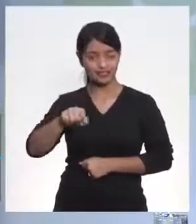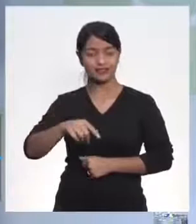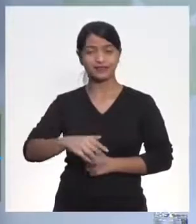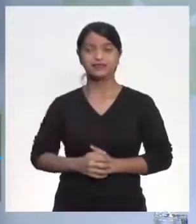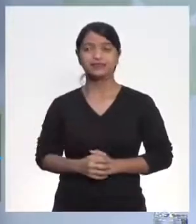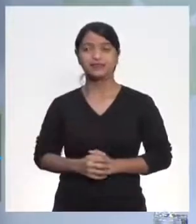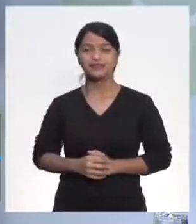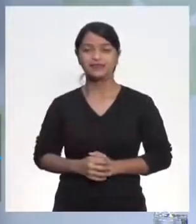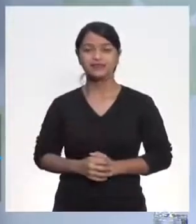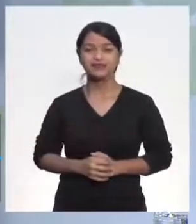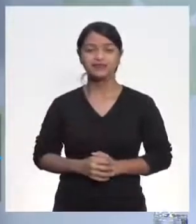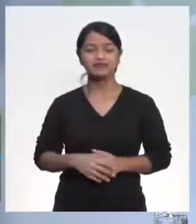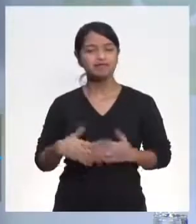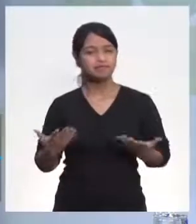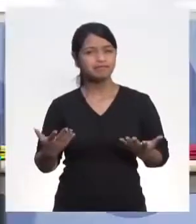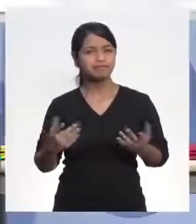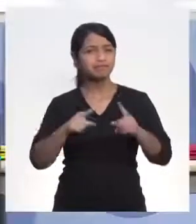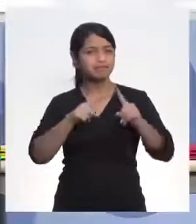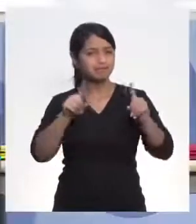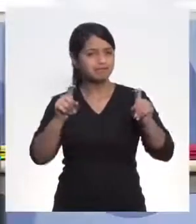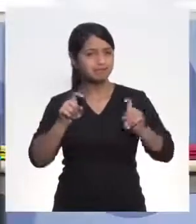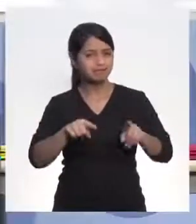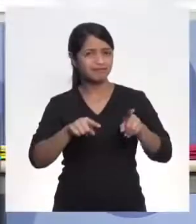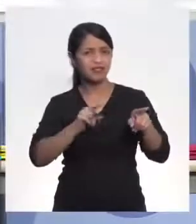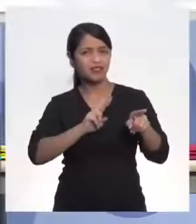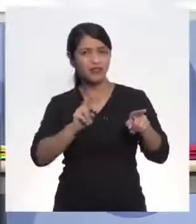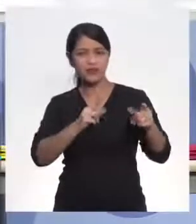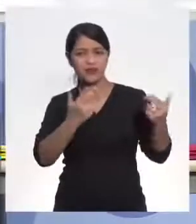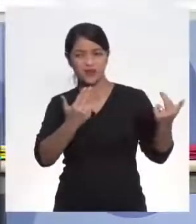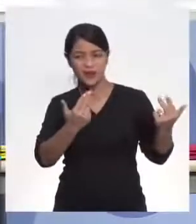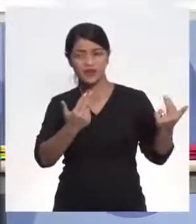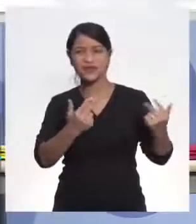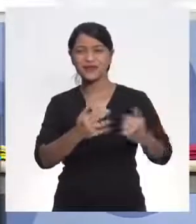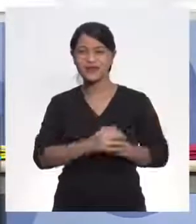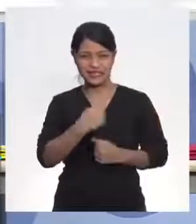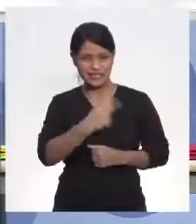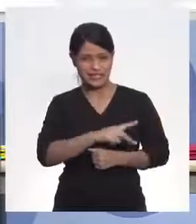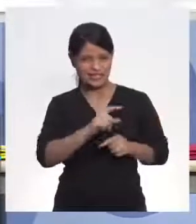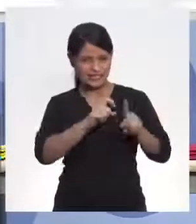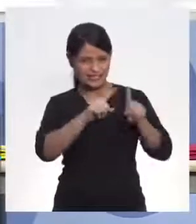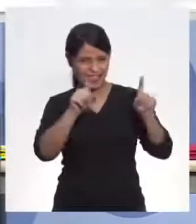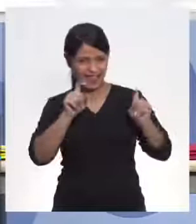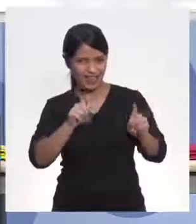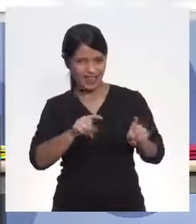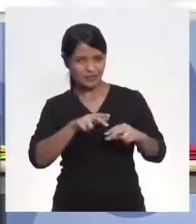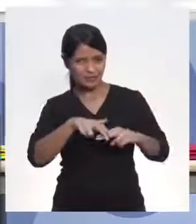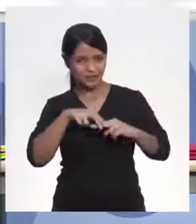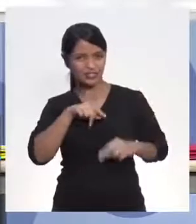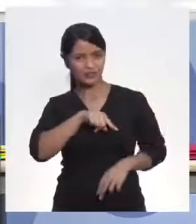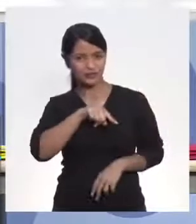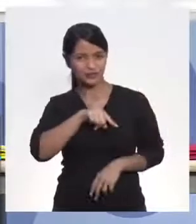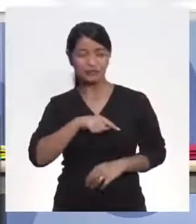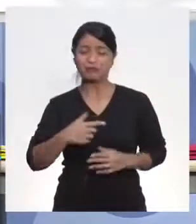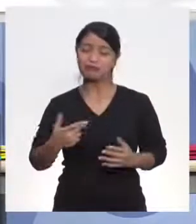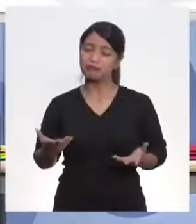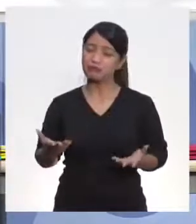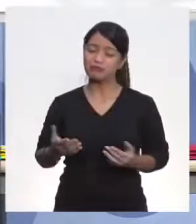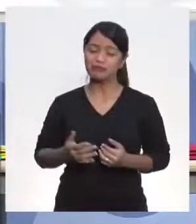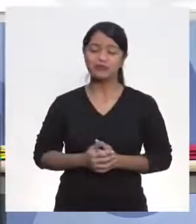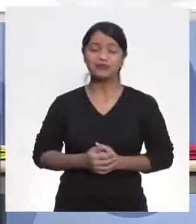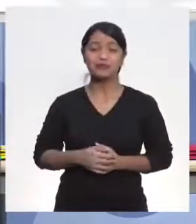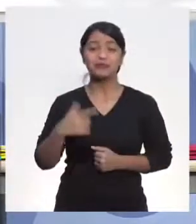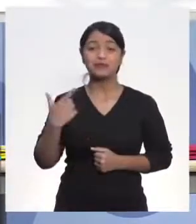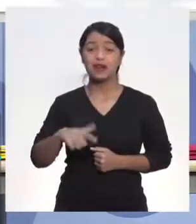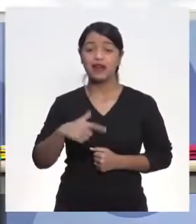Lins. Será que é só porque o nome do professor é igual ao dele? Será que tem a ver com isso? E aí, assim, ó, eu vi